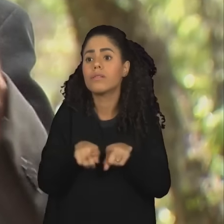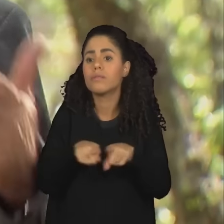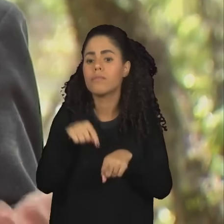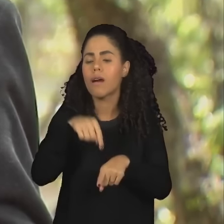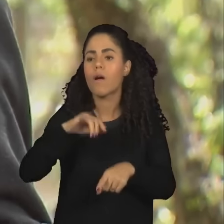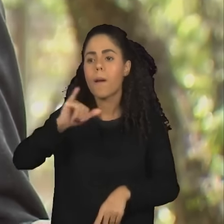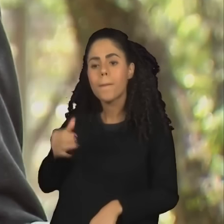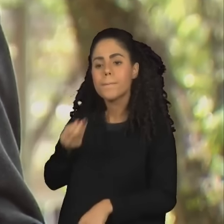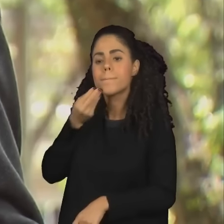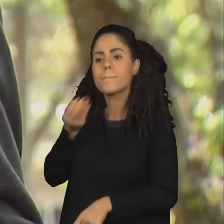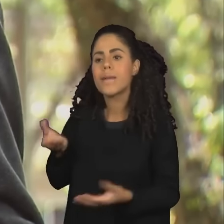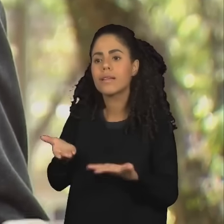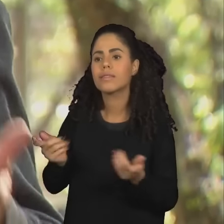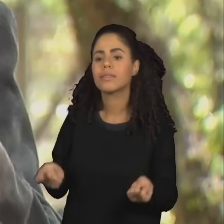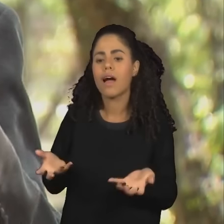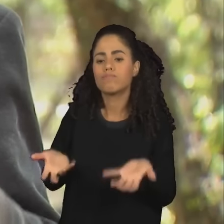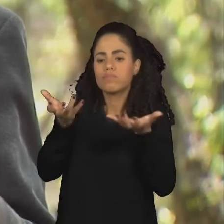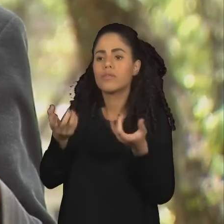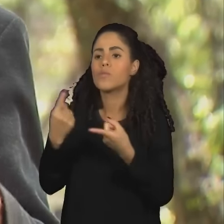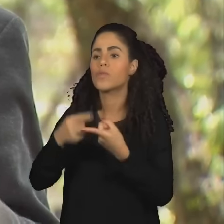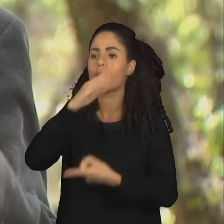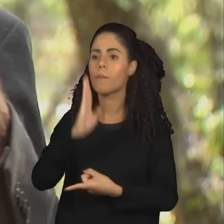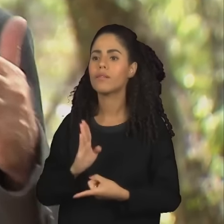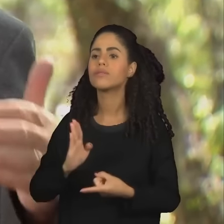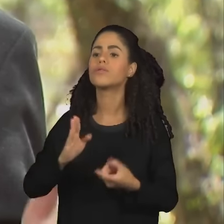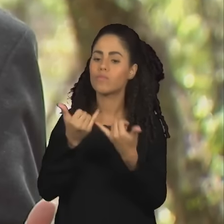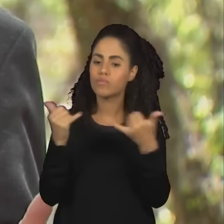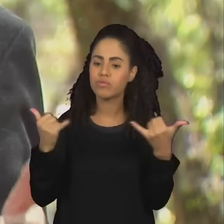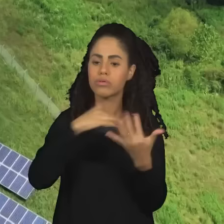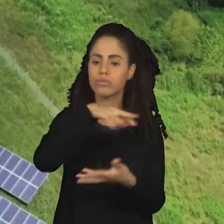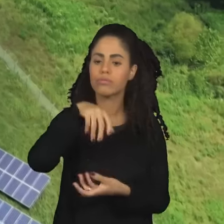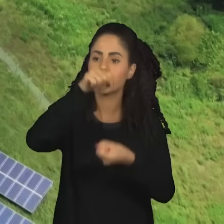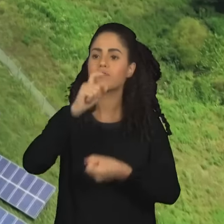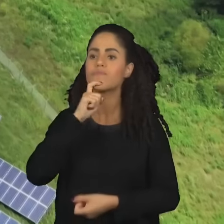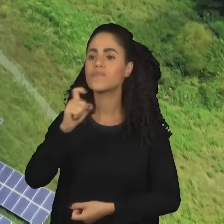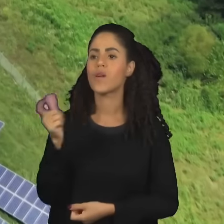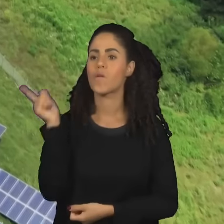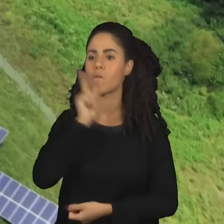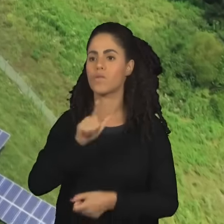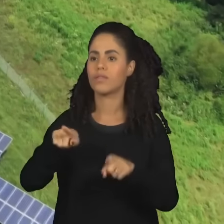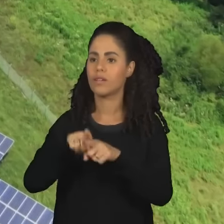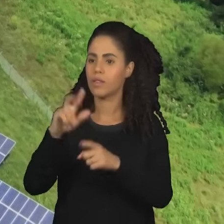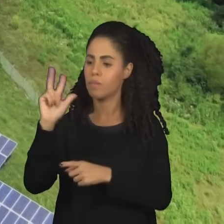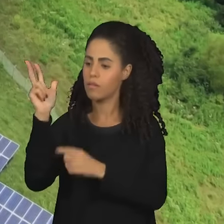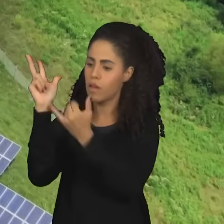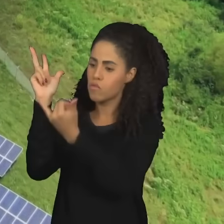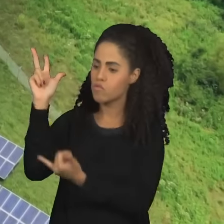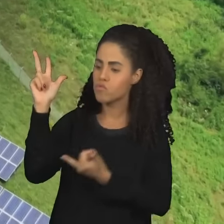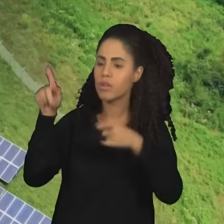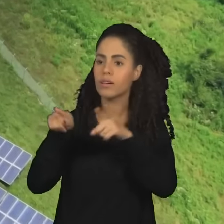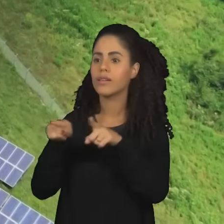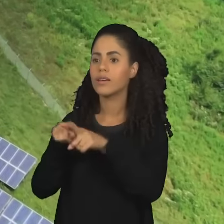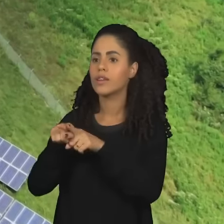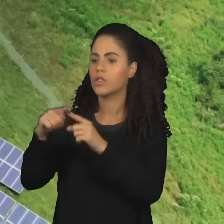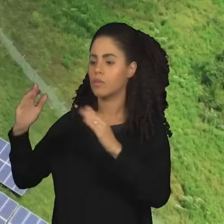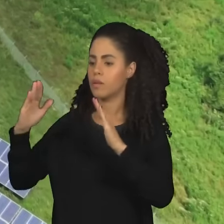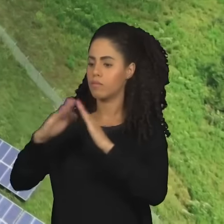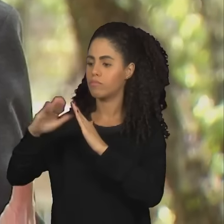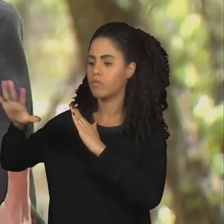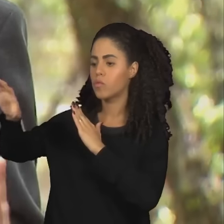nosso enorme potencial de geração de energia eólica e de energia solar. Nós temos que preparar o nosso sistema